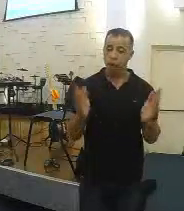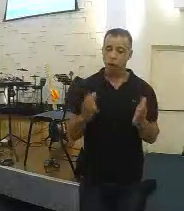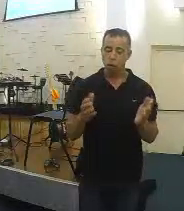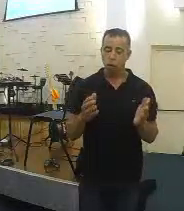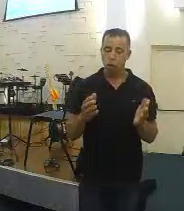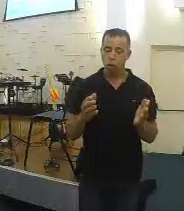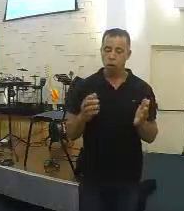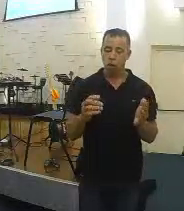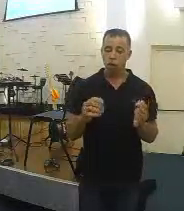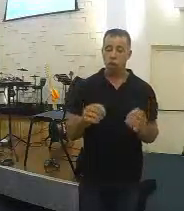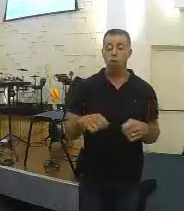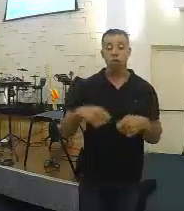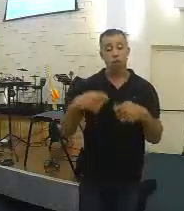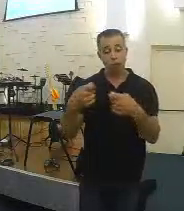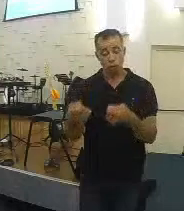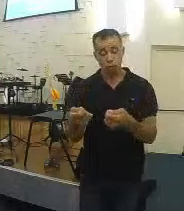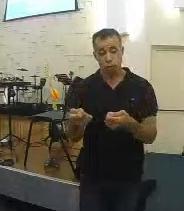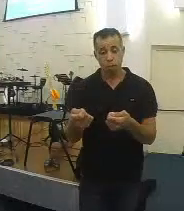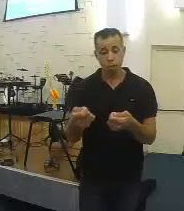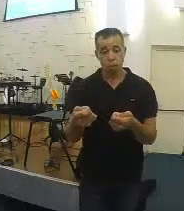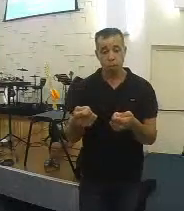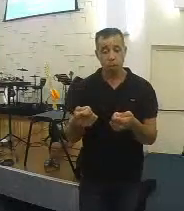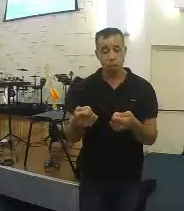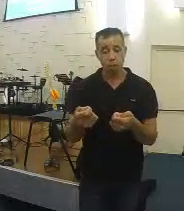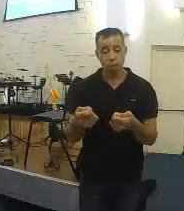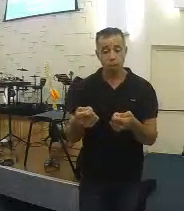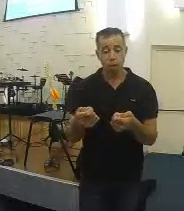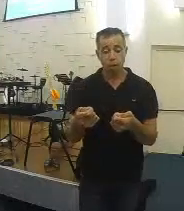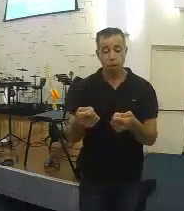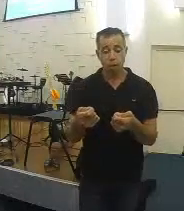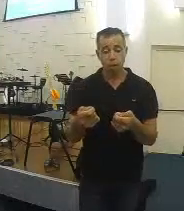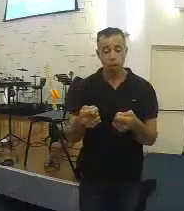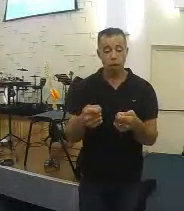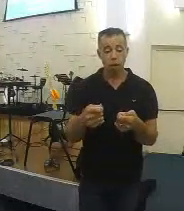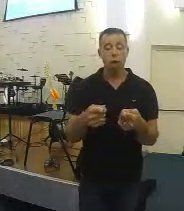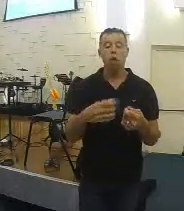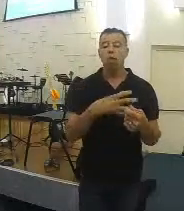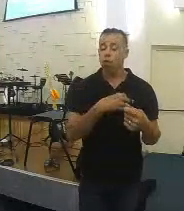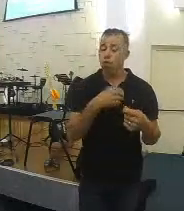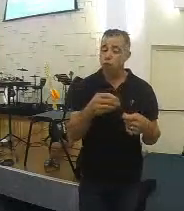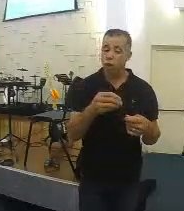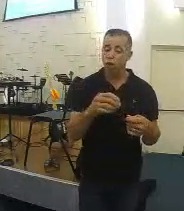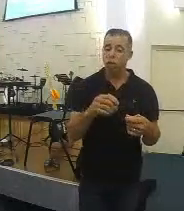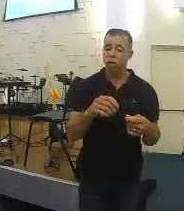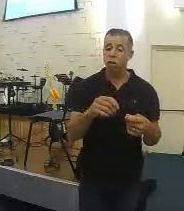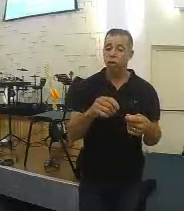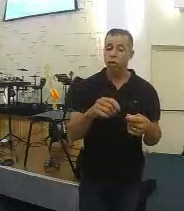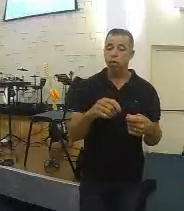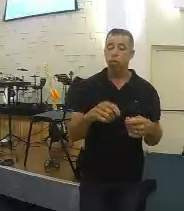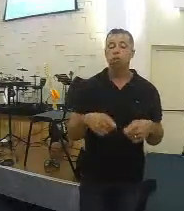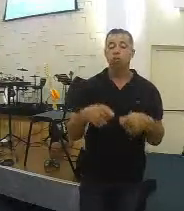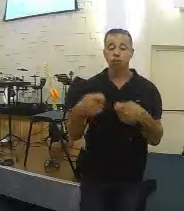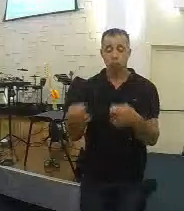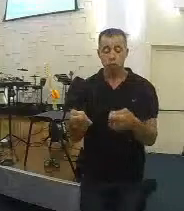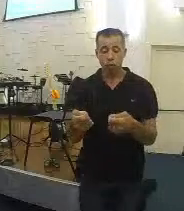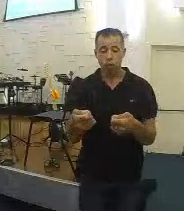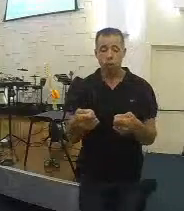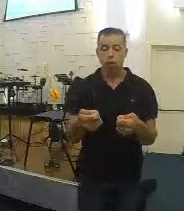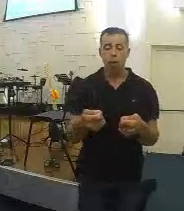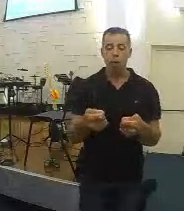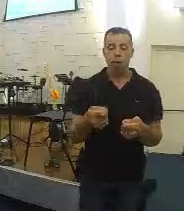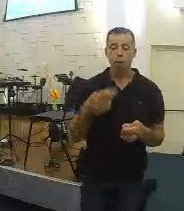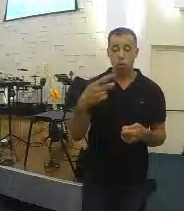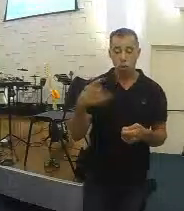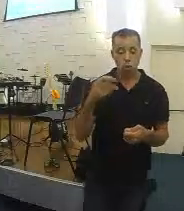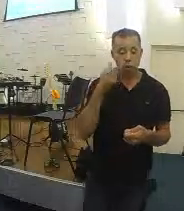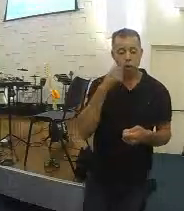devolvo. Porém, ele restituiu o dinheiro à sua mãe, que tomou 200 ciclos de prata e os